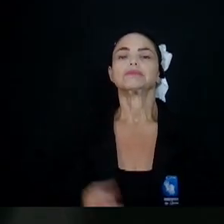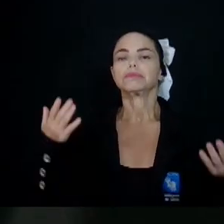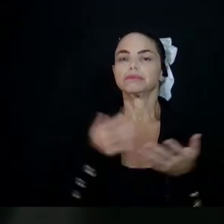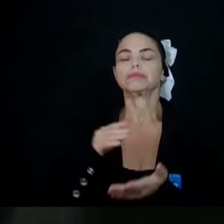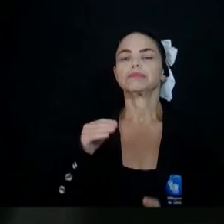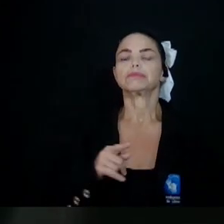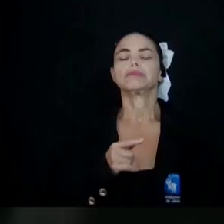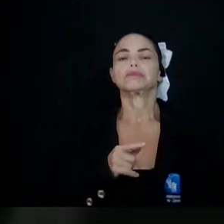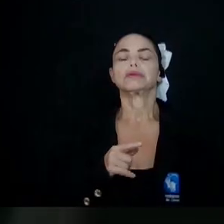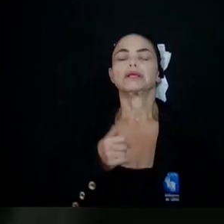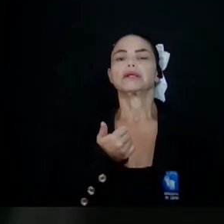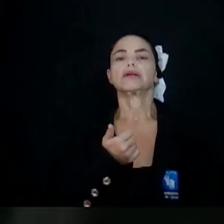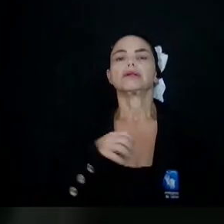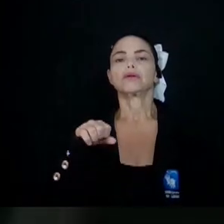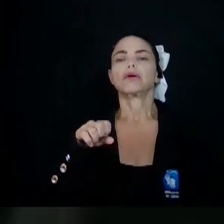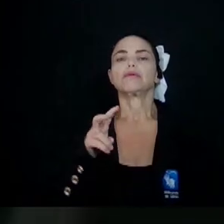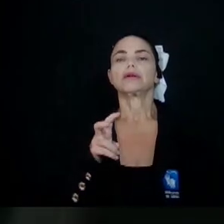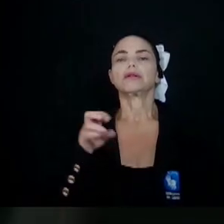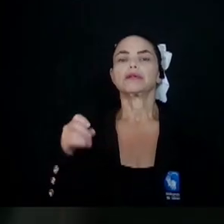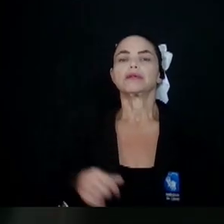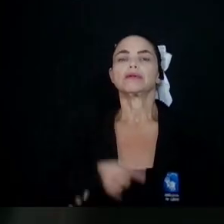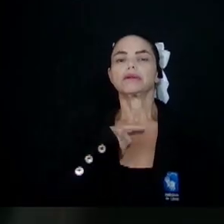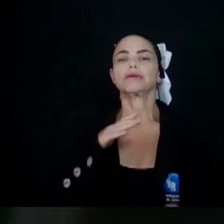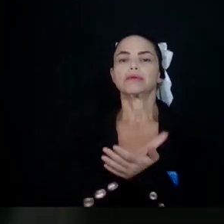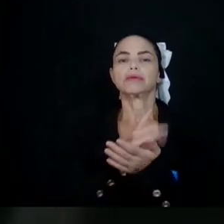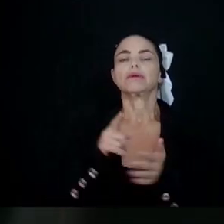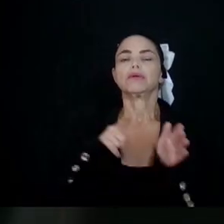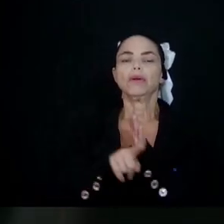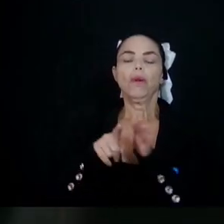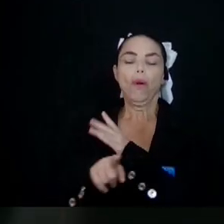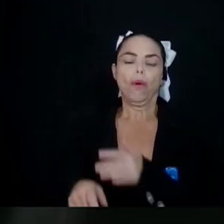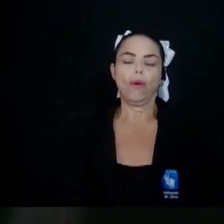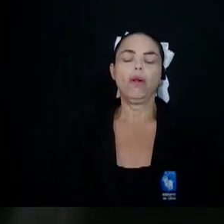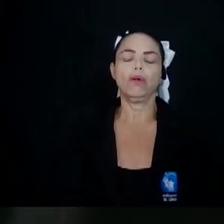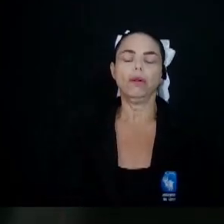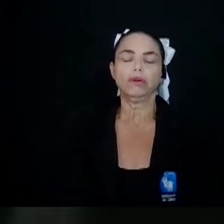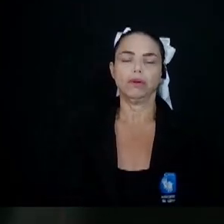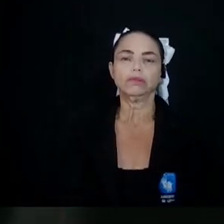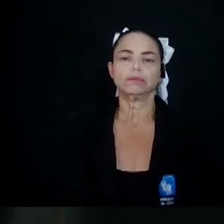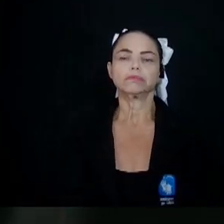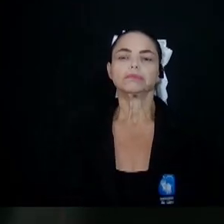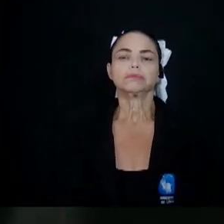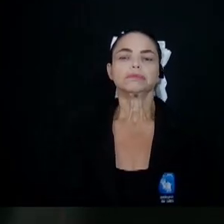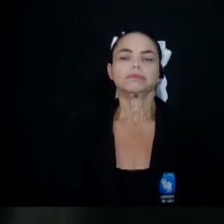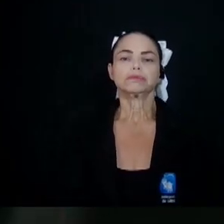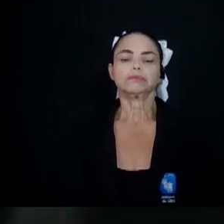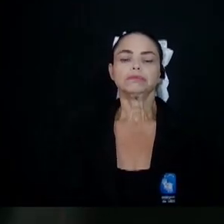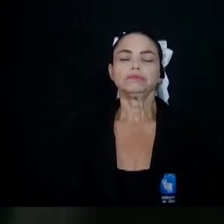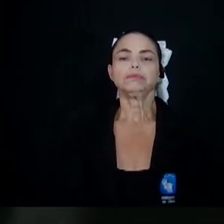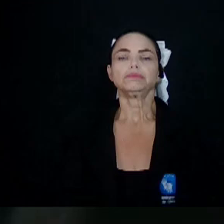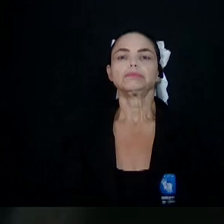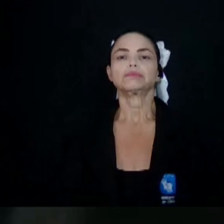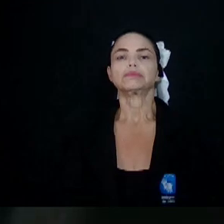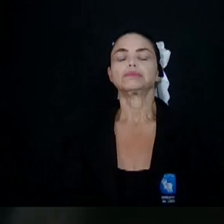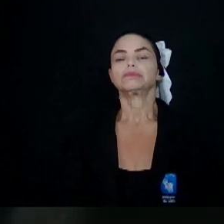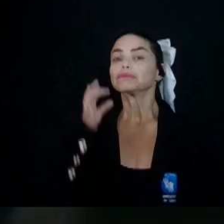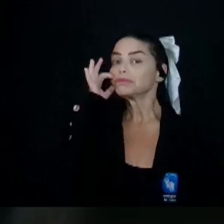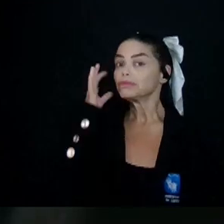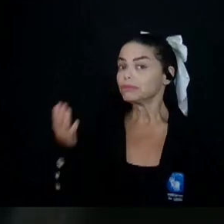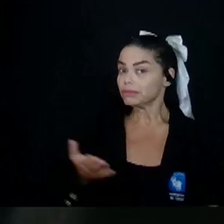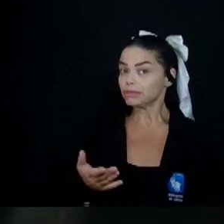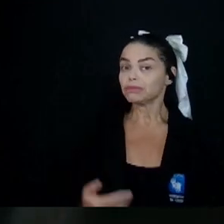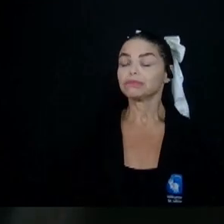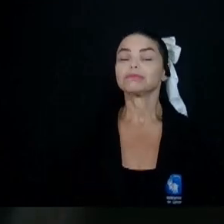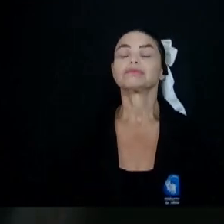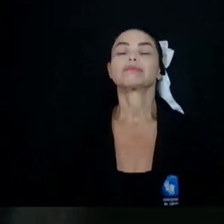9, produção me falando aqui, temos algumas perguntas? Vamos lá, então, pode colocar na tela para a gente, por gentileza. Nós estamos ao vivo aqui na TV